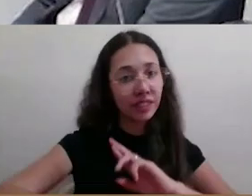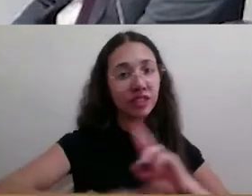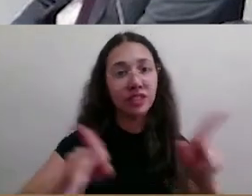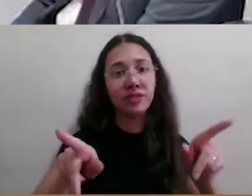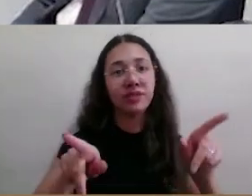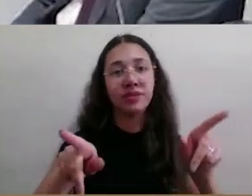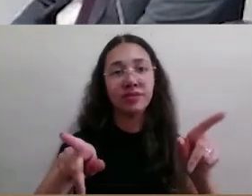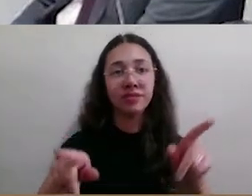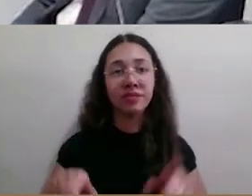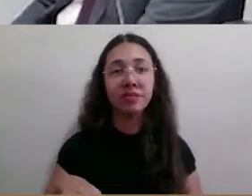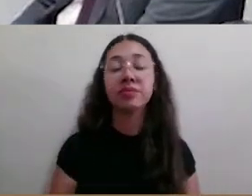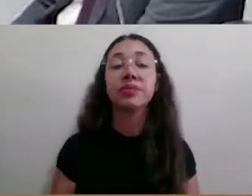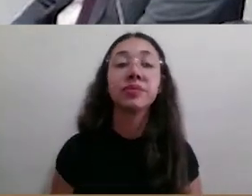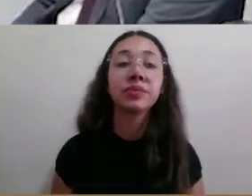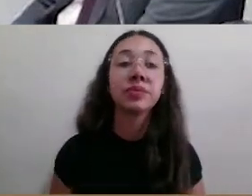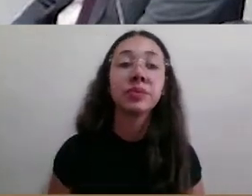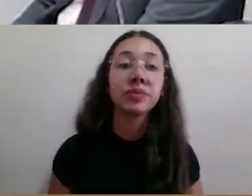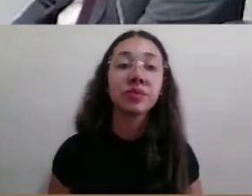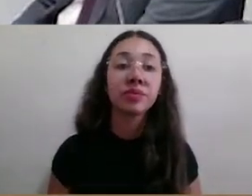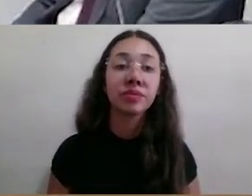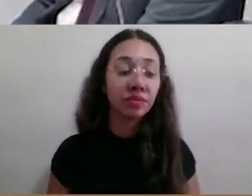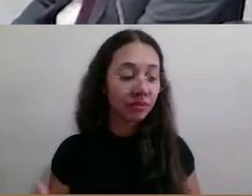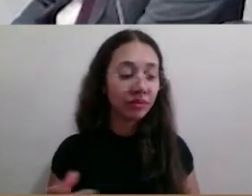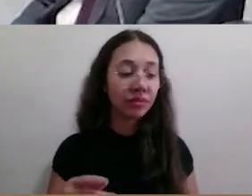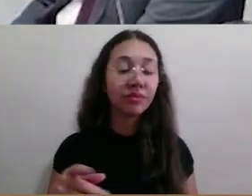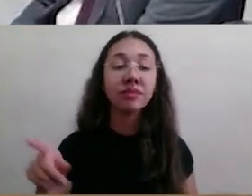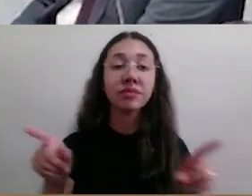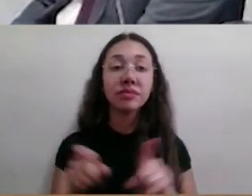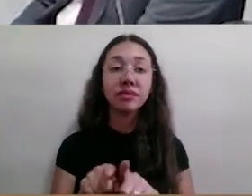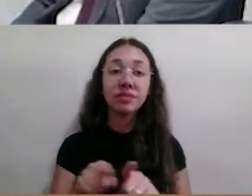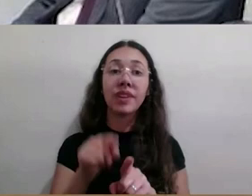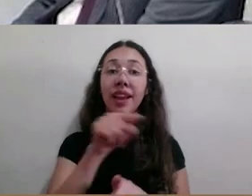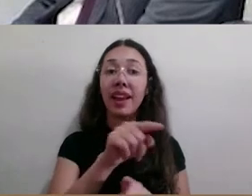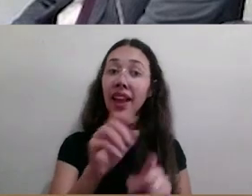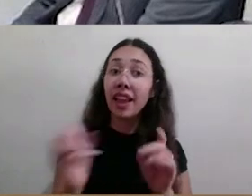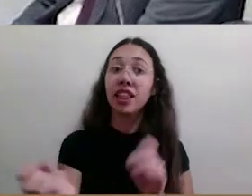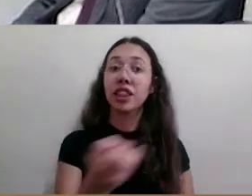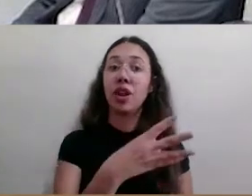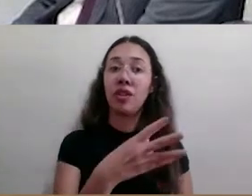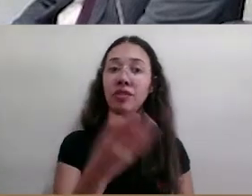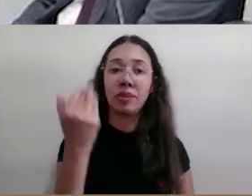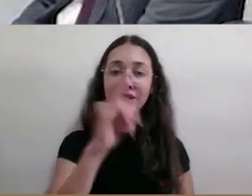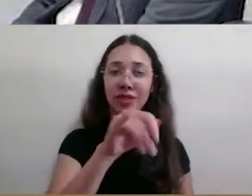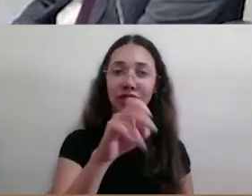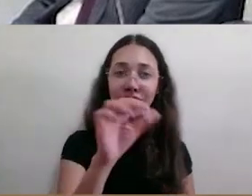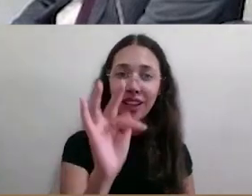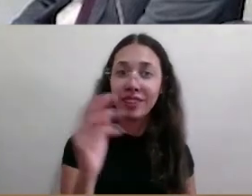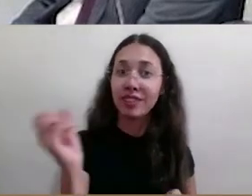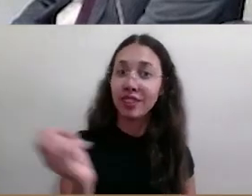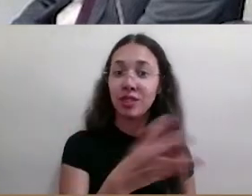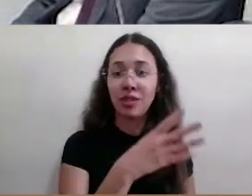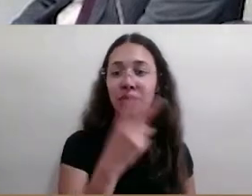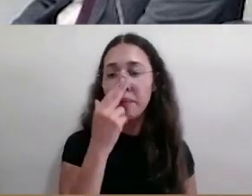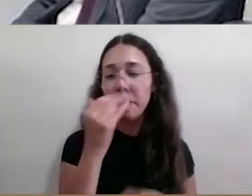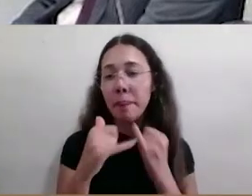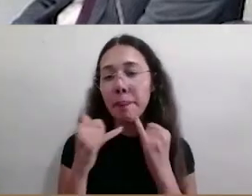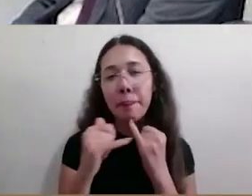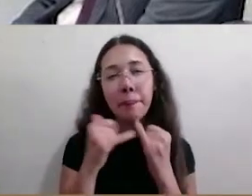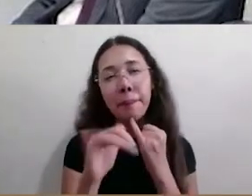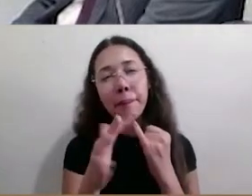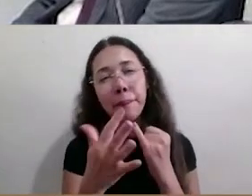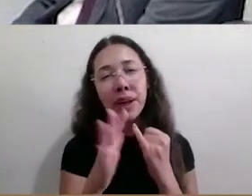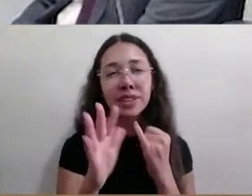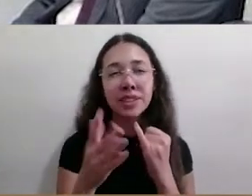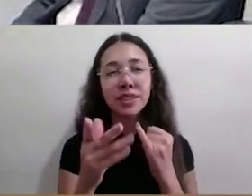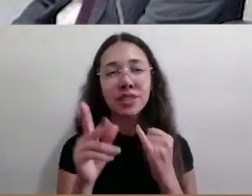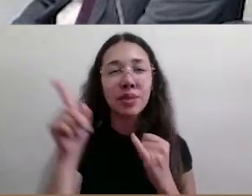Então, não era rito. Não seria rito. Ele era algo novo. Né? Um pouco da cópia da justiça